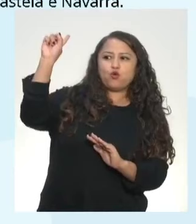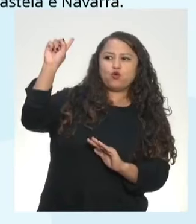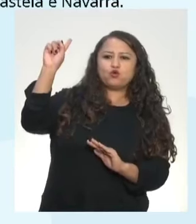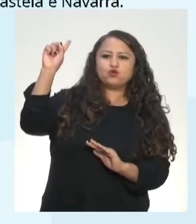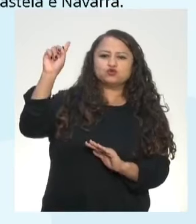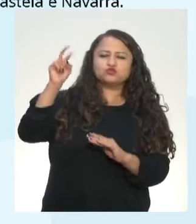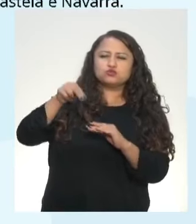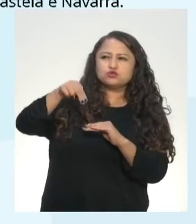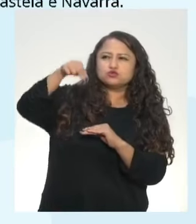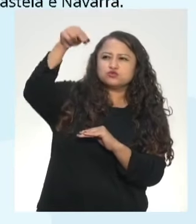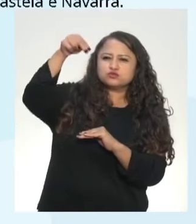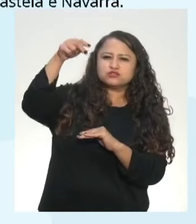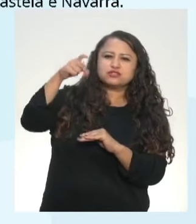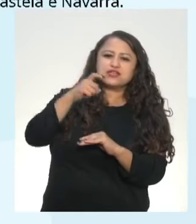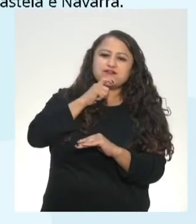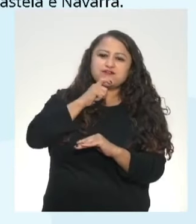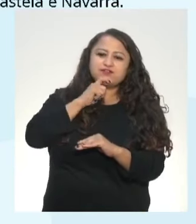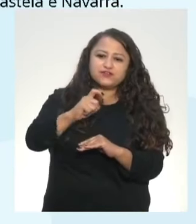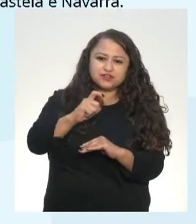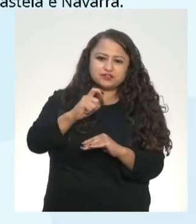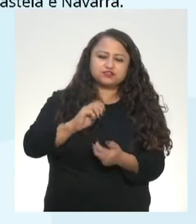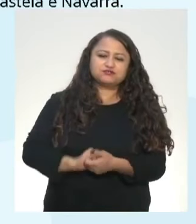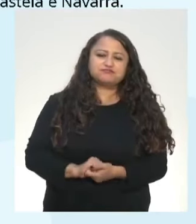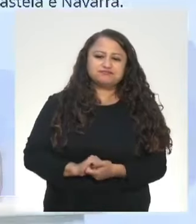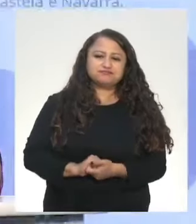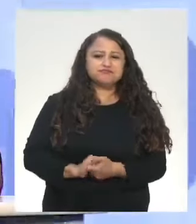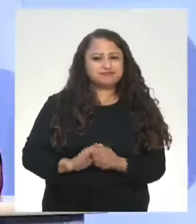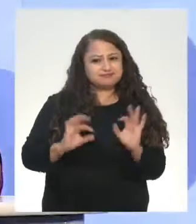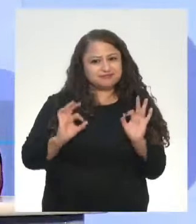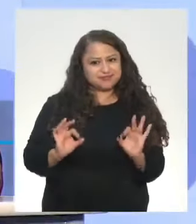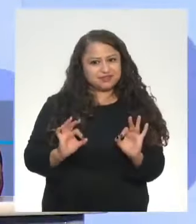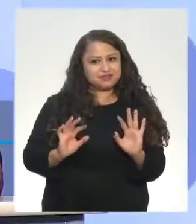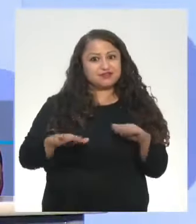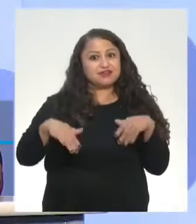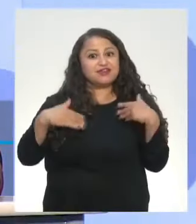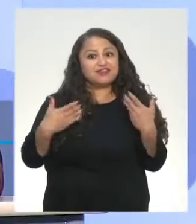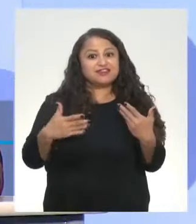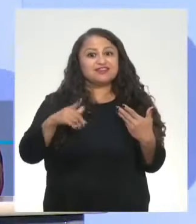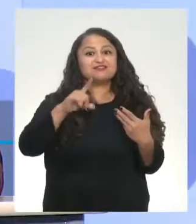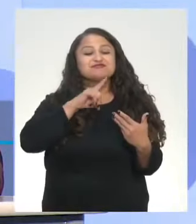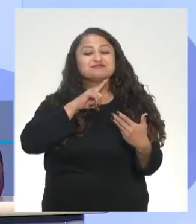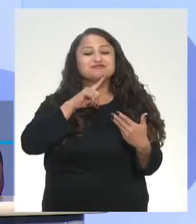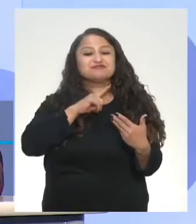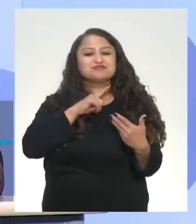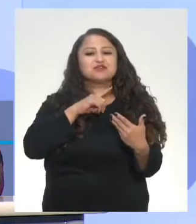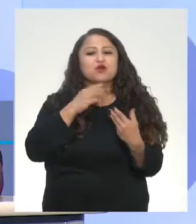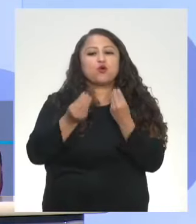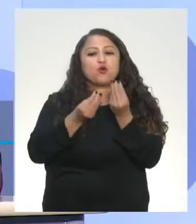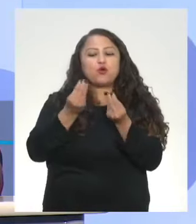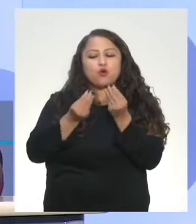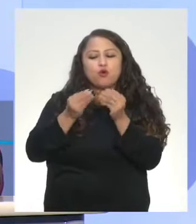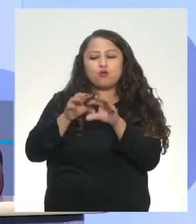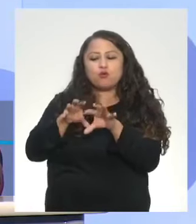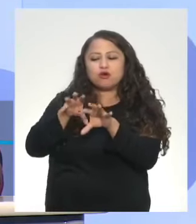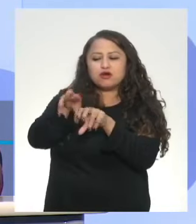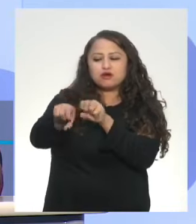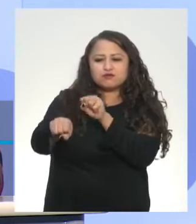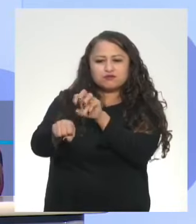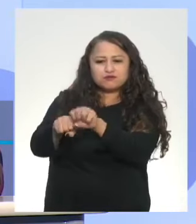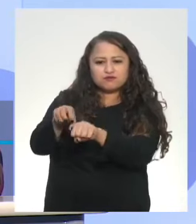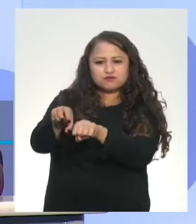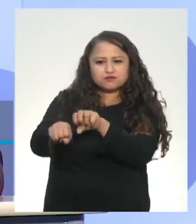sul em verde, certo? Então, esse é o caso da reconquista, né, da formação,